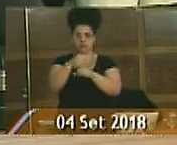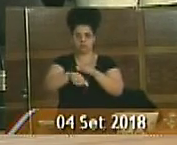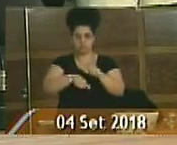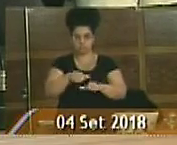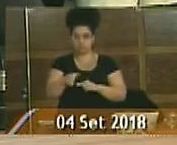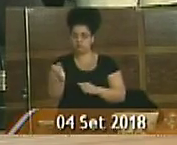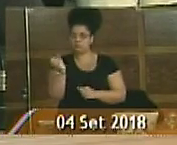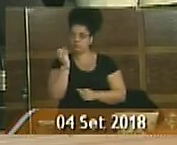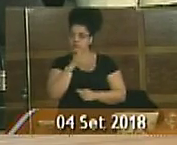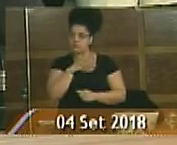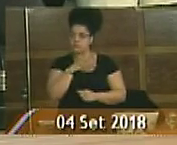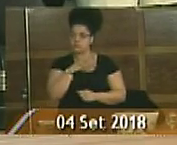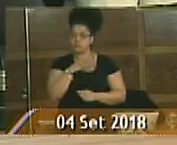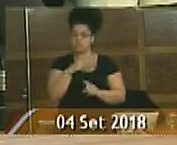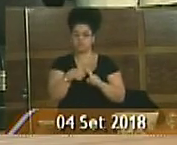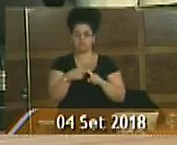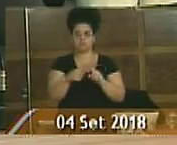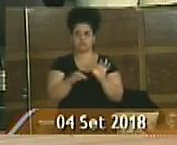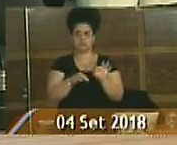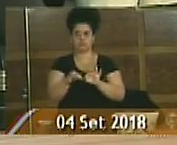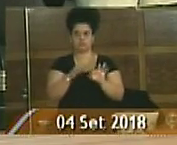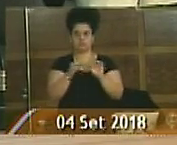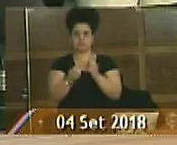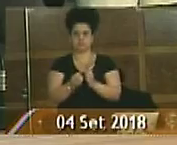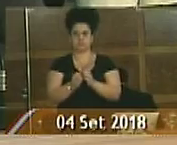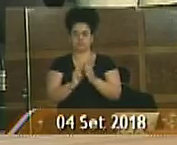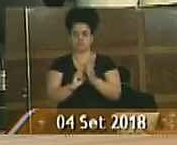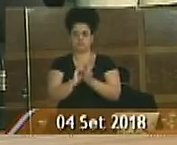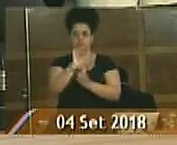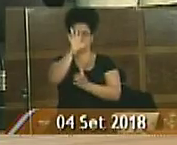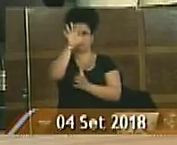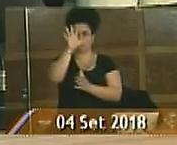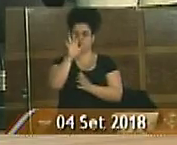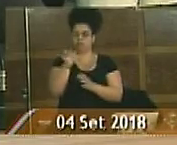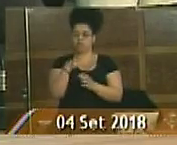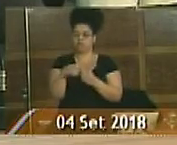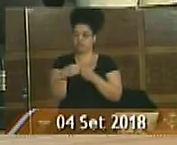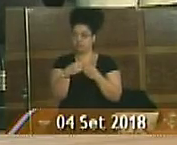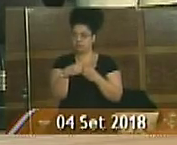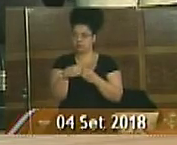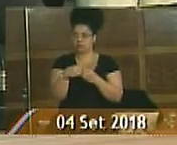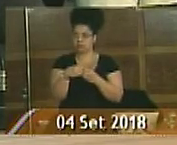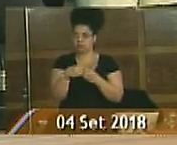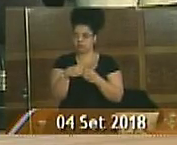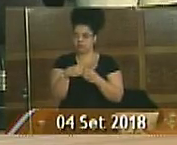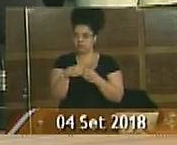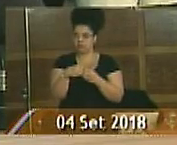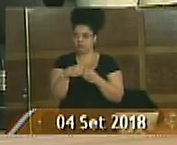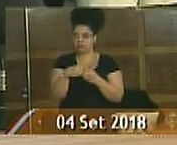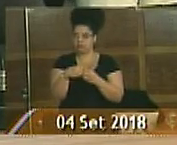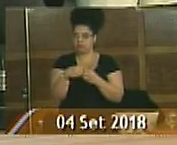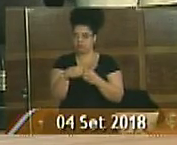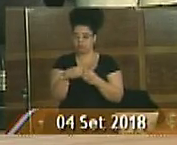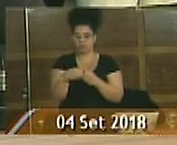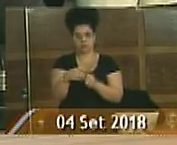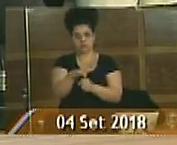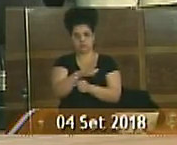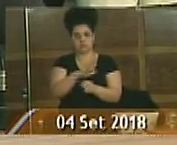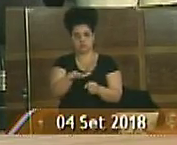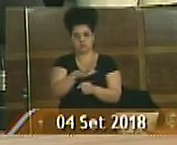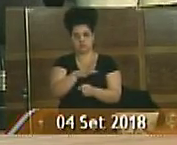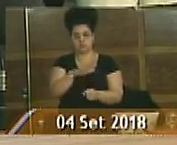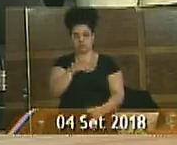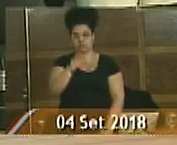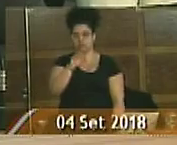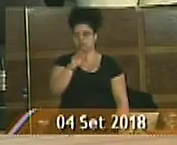Werneck, incluindo o chafariz localizado próximo à Praia dos Dois Rios, bairro Dois Rios, Ilha Grande. Indicação